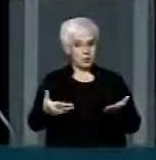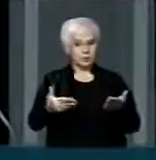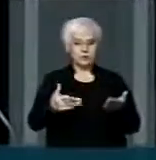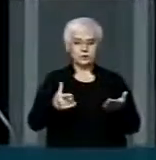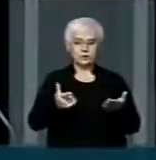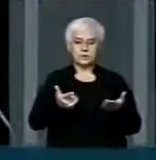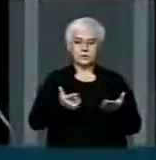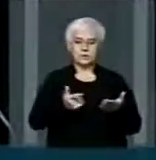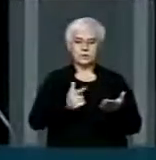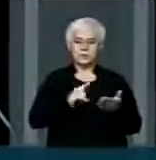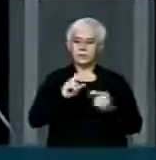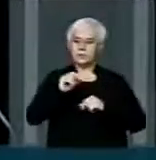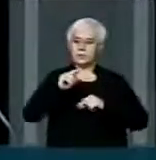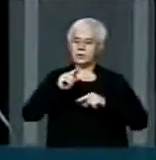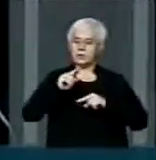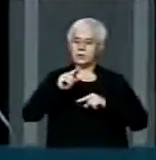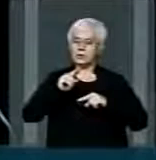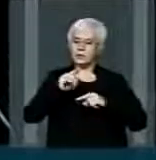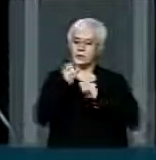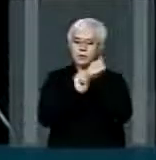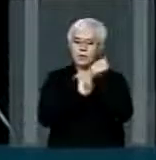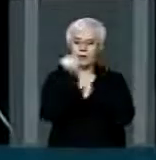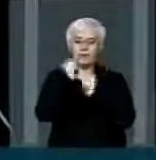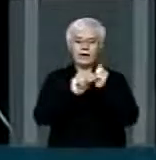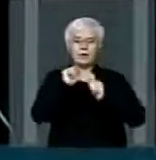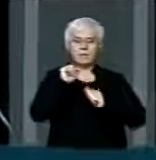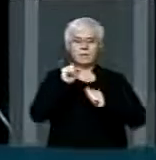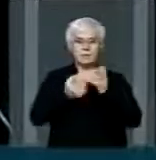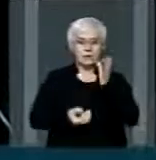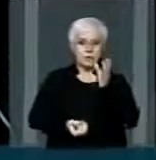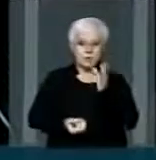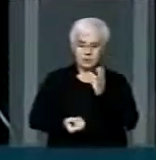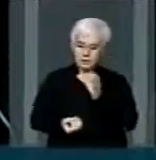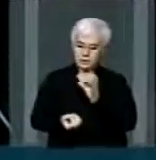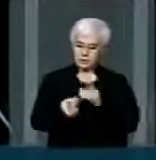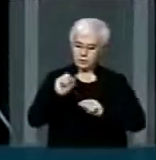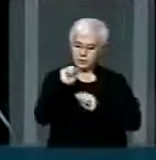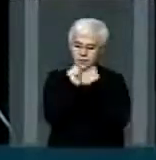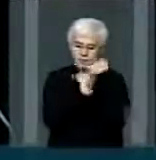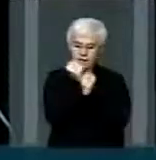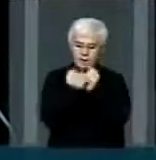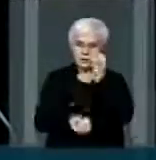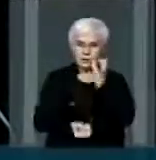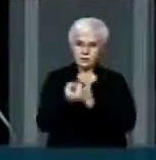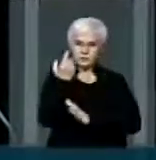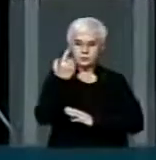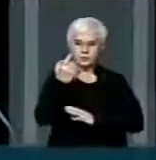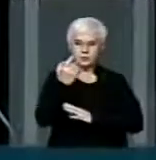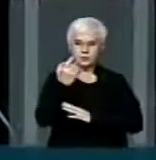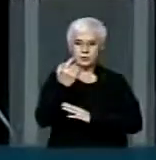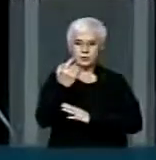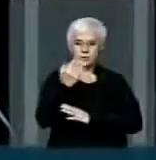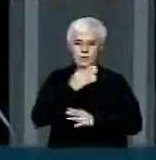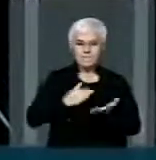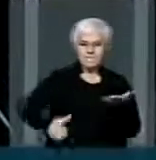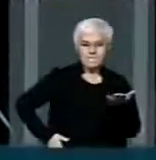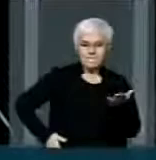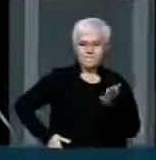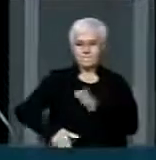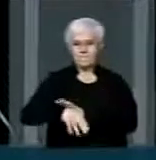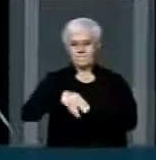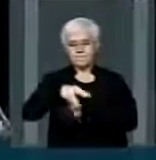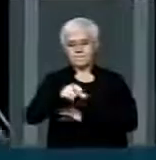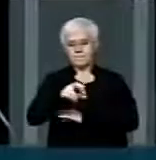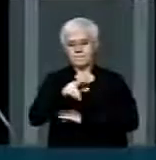uma fábrica de produzir marginais, porque a exclusão, ela vai fazer, e a